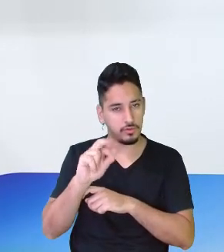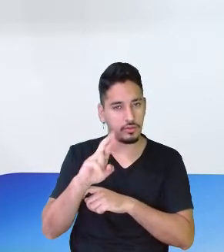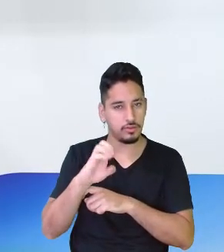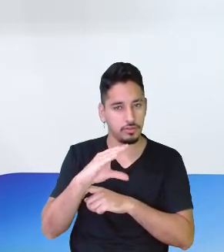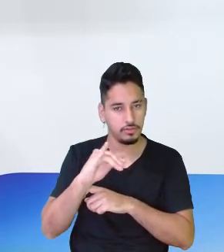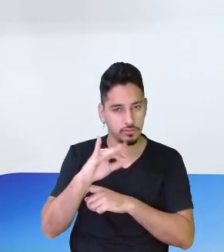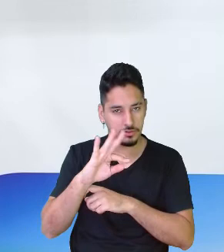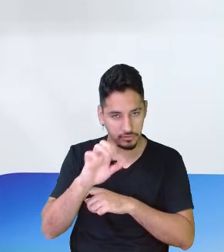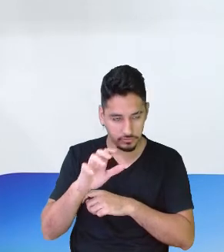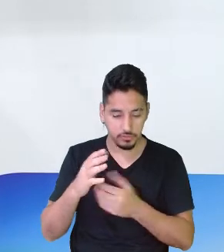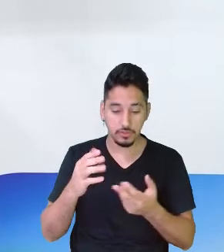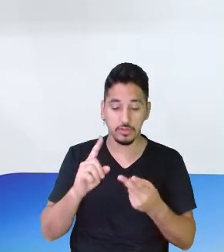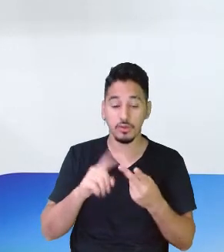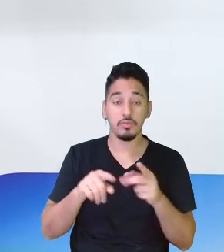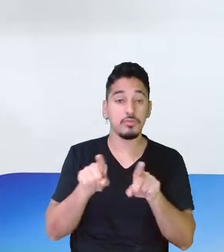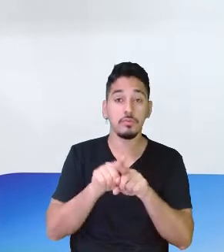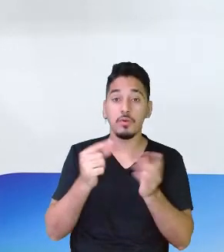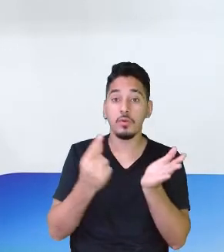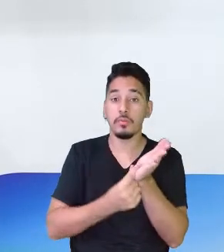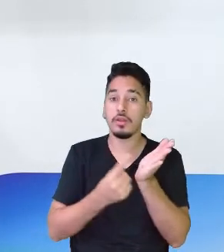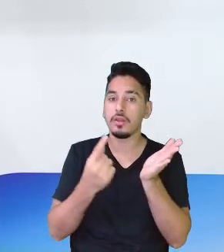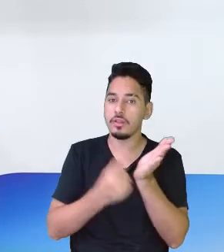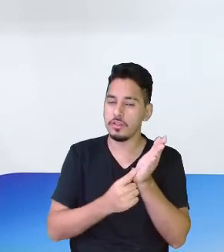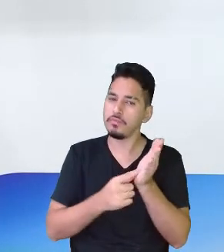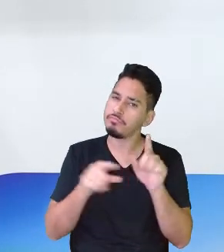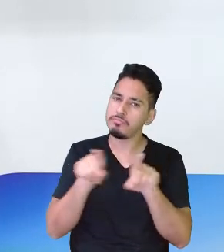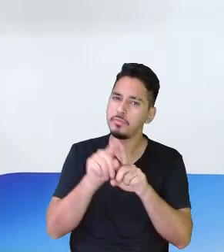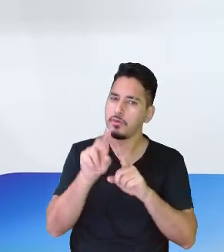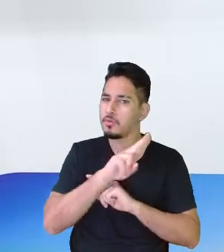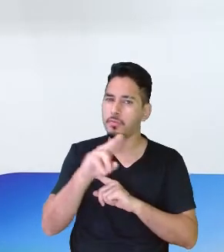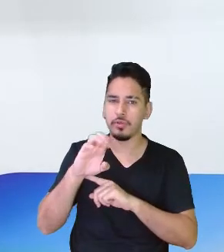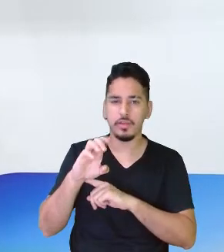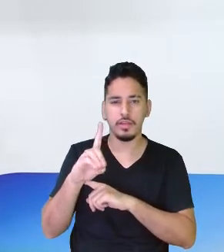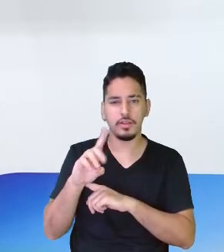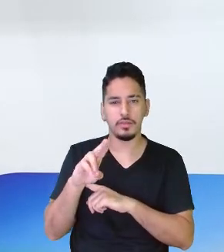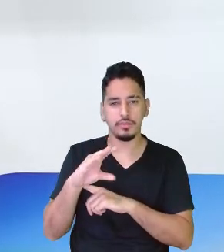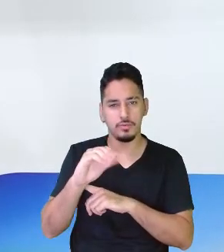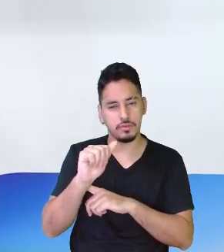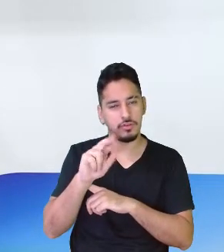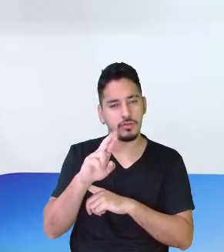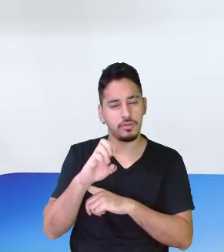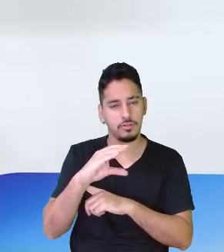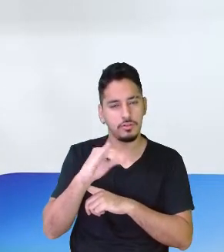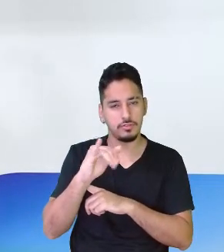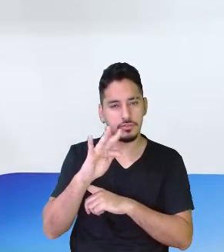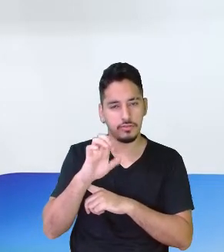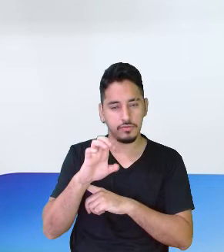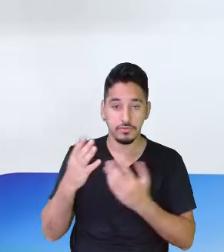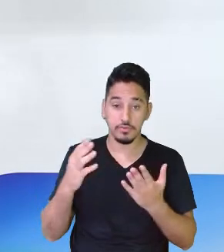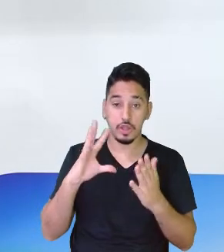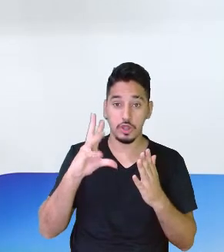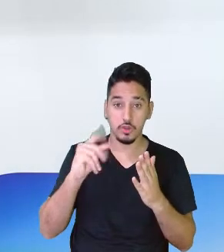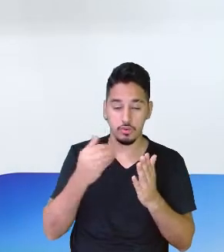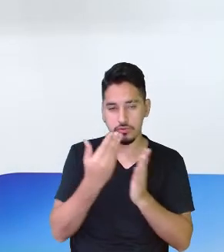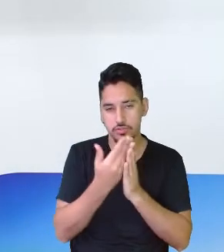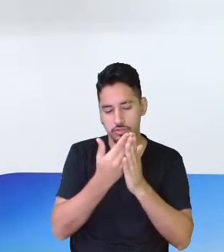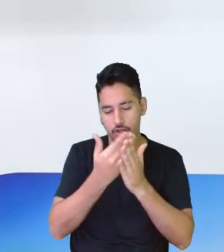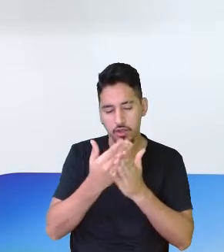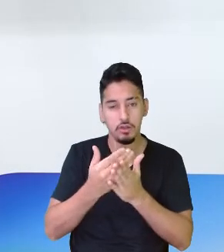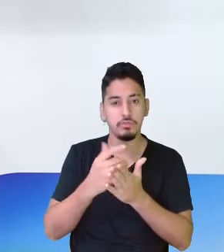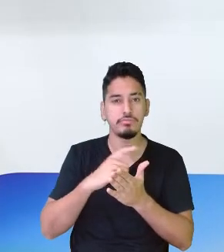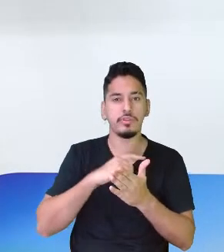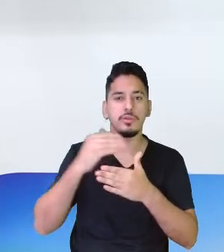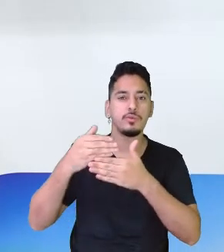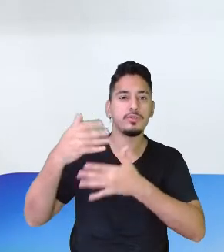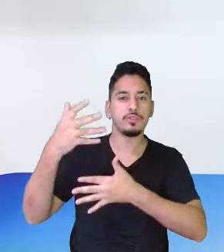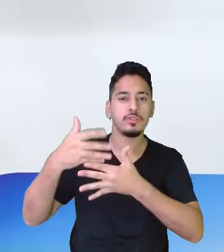como no nosso aplicativo Educa Recife, que além de todas as aulas, ainda possui a ferramenta do chat.